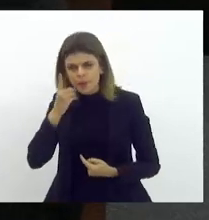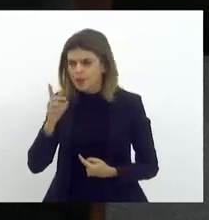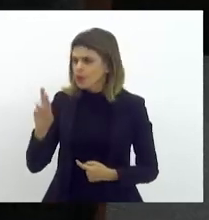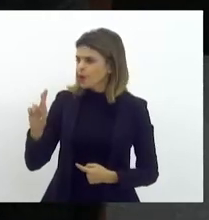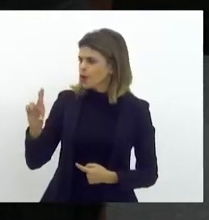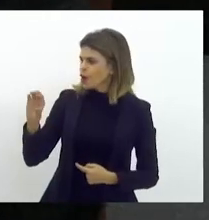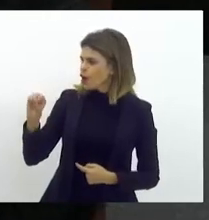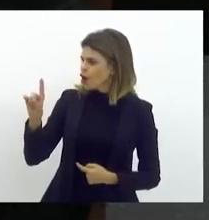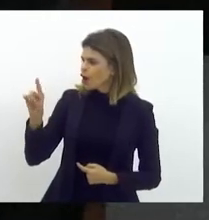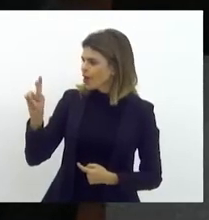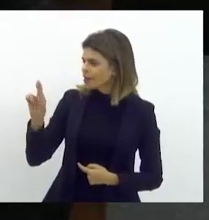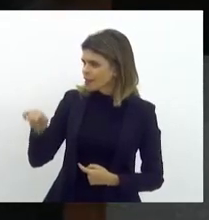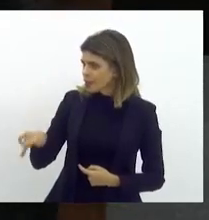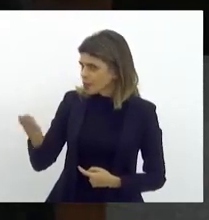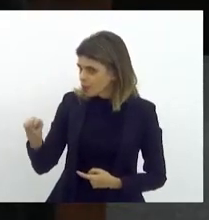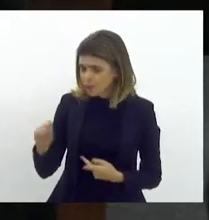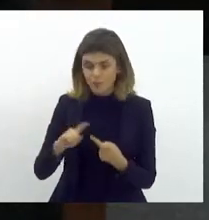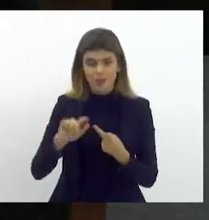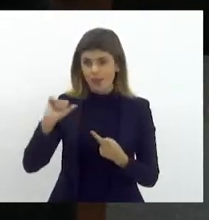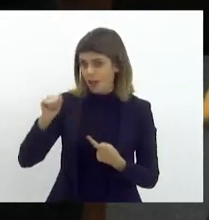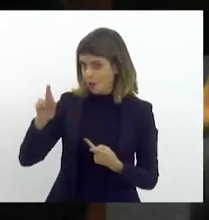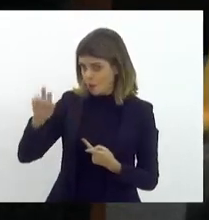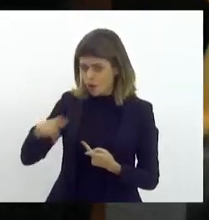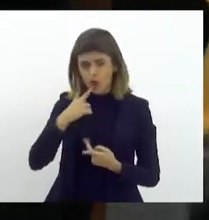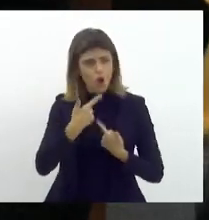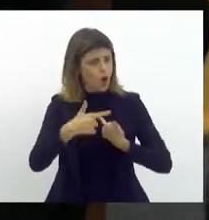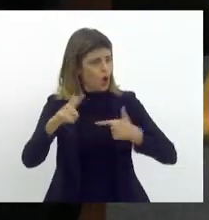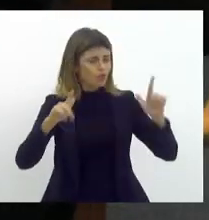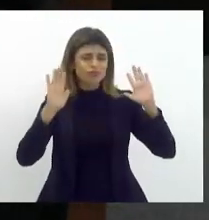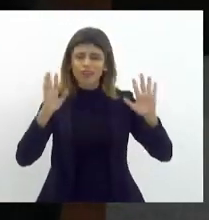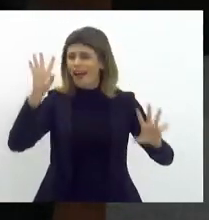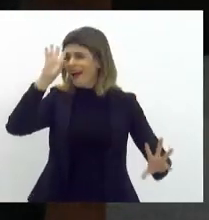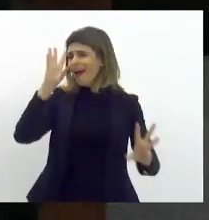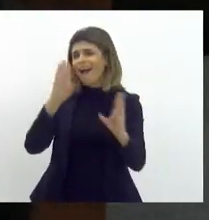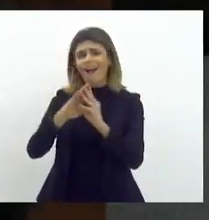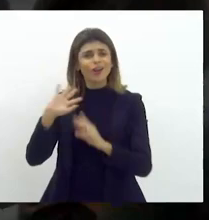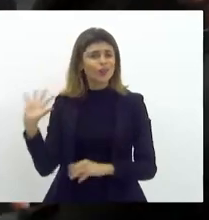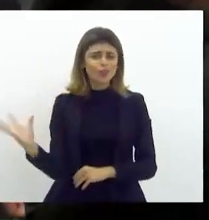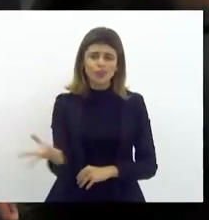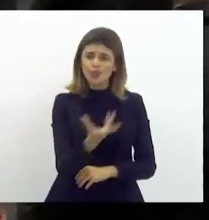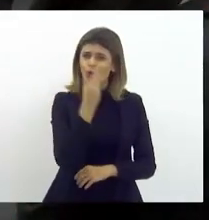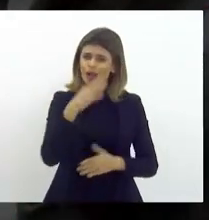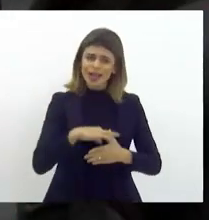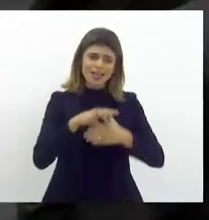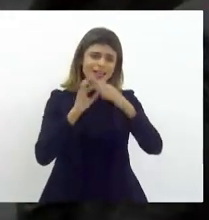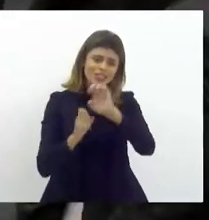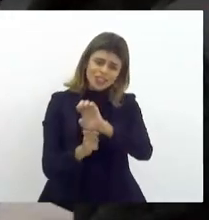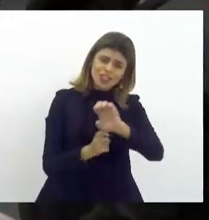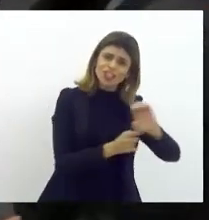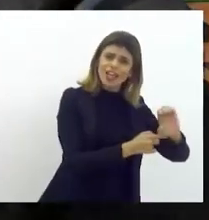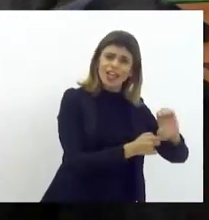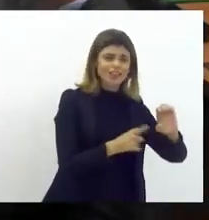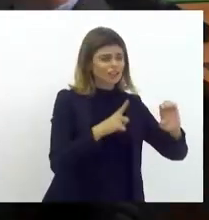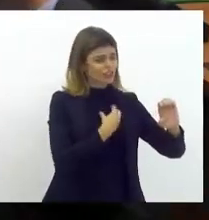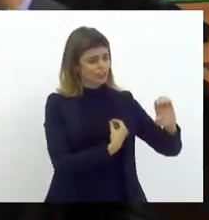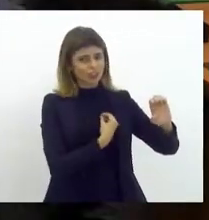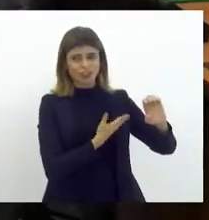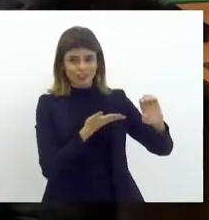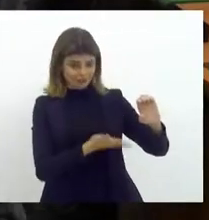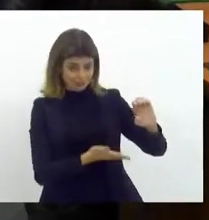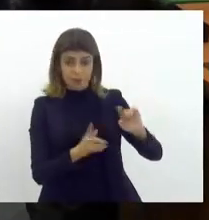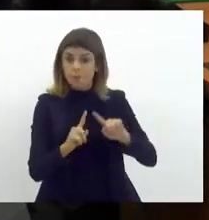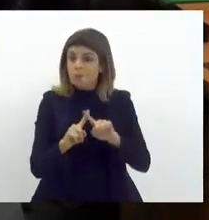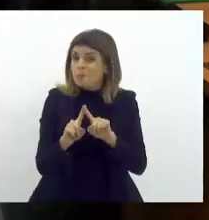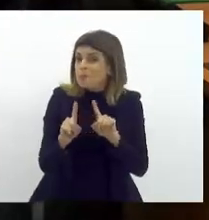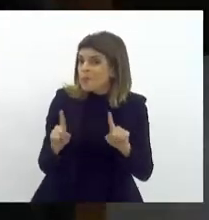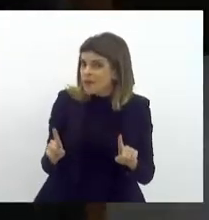Deputado Dr Serginho e outros Você já foi reconhecido por todos os líderes da esquerda da oposição que estão aqui do meu lado agora